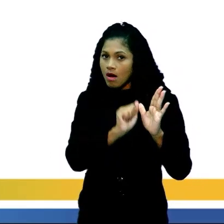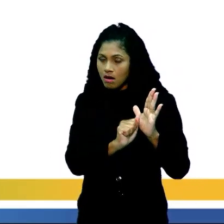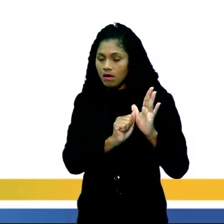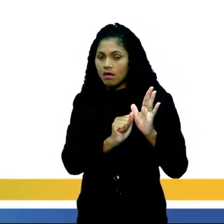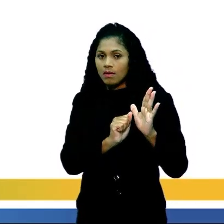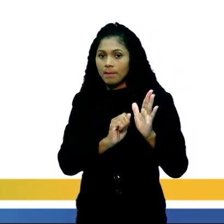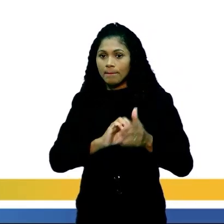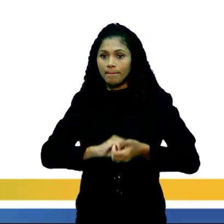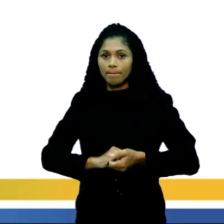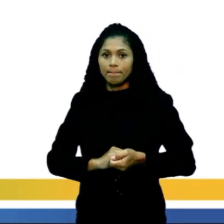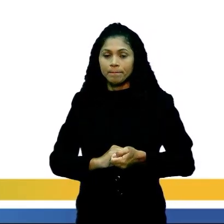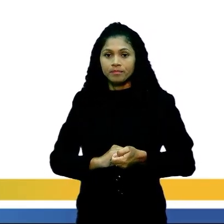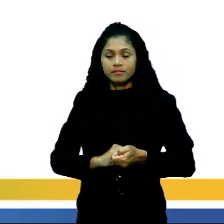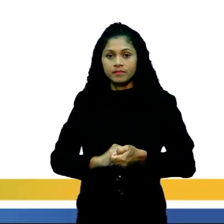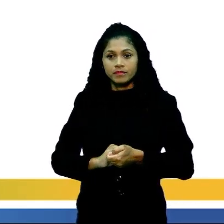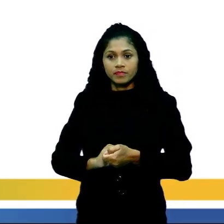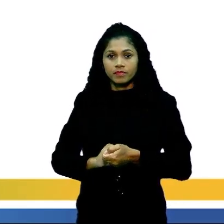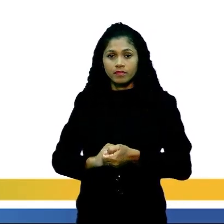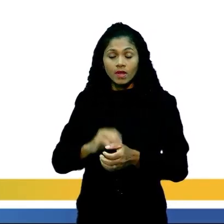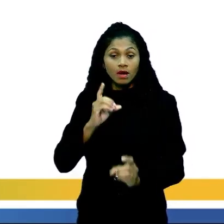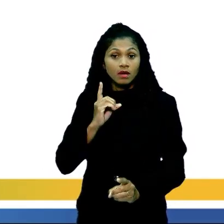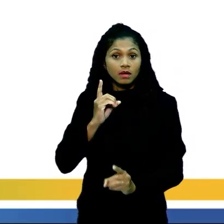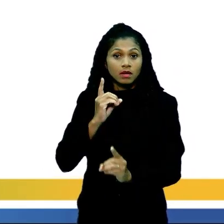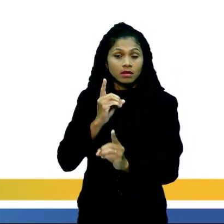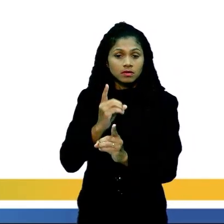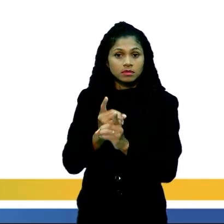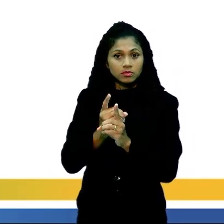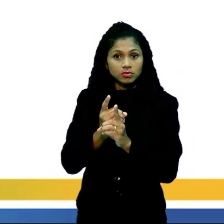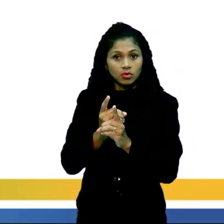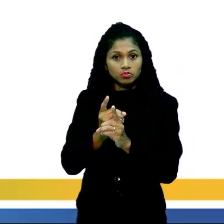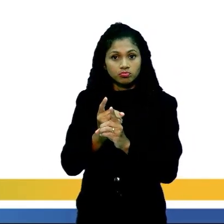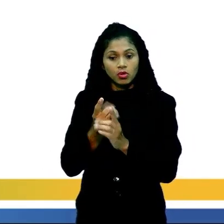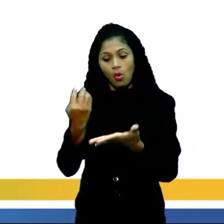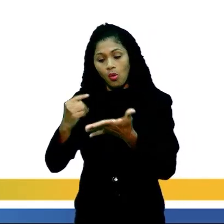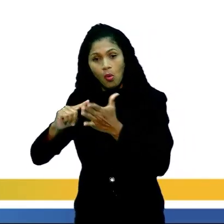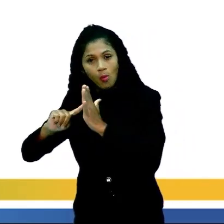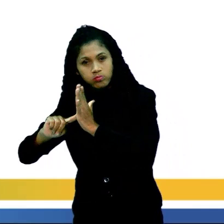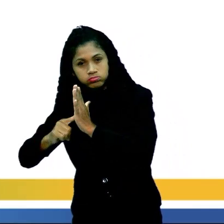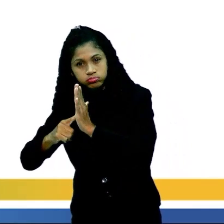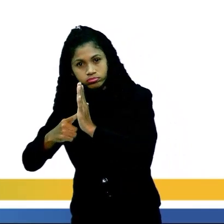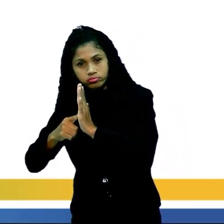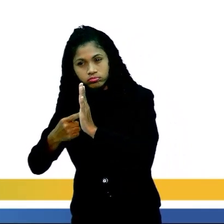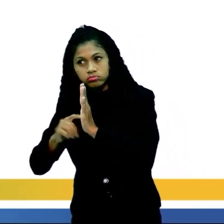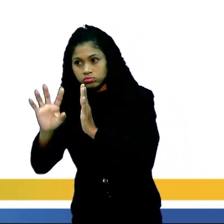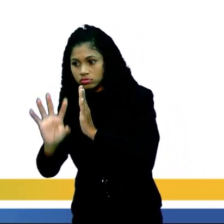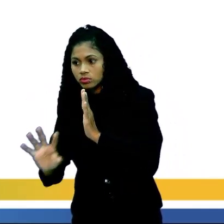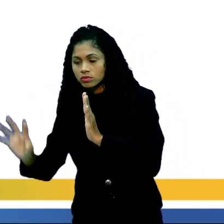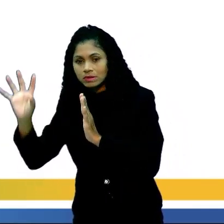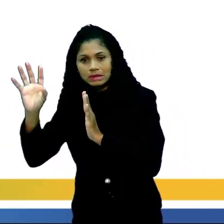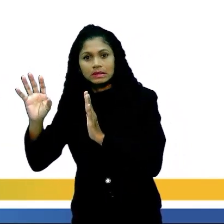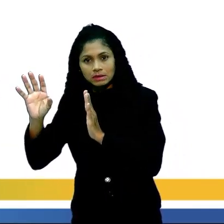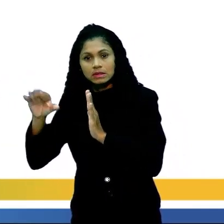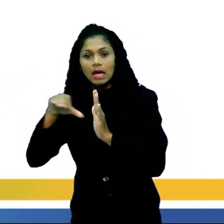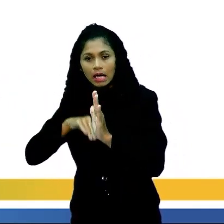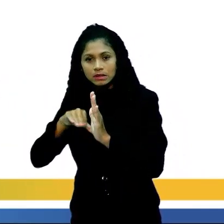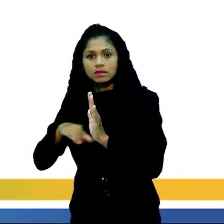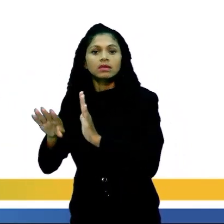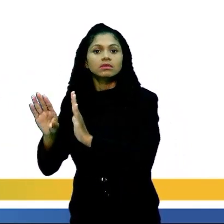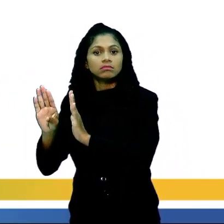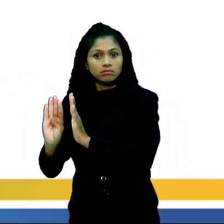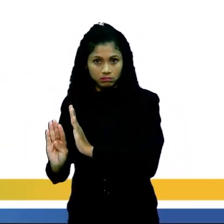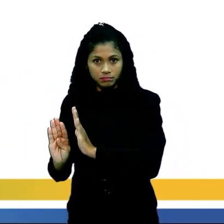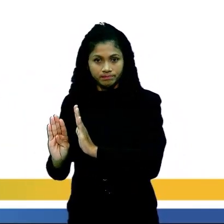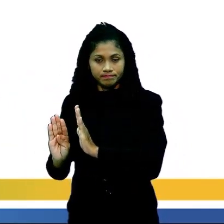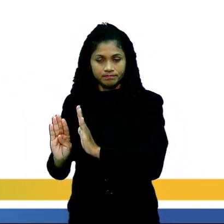vai ver isso aí. Localizou e assinalou no mapa a cidade B com um ponto